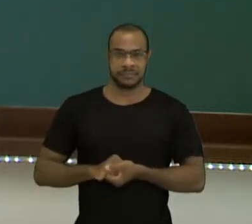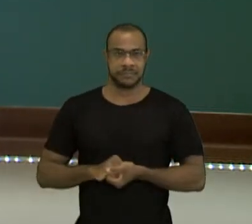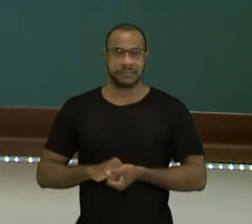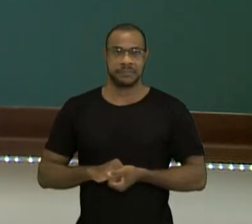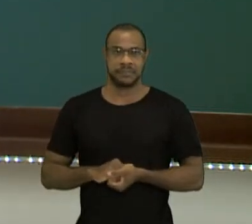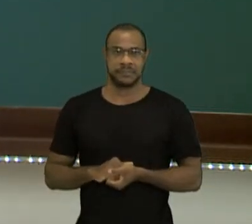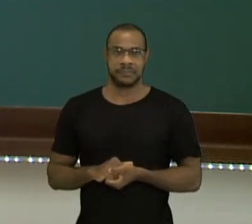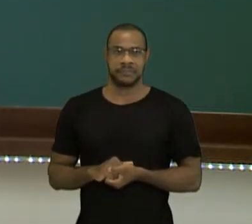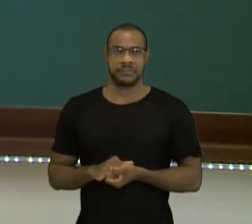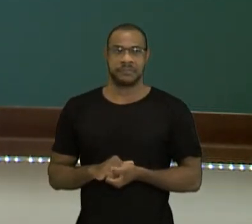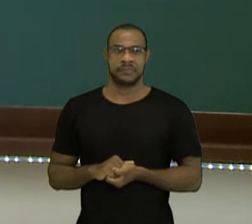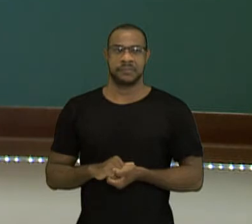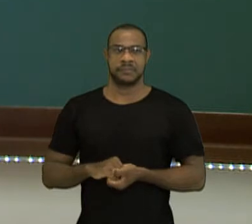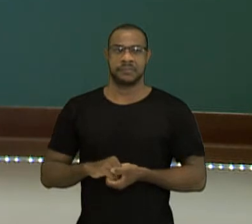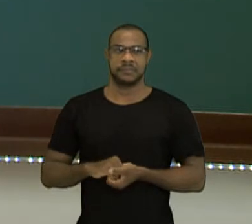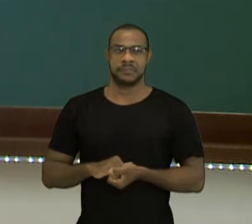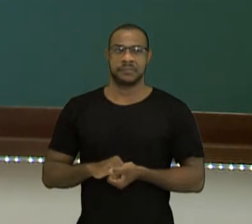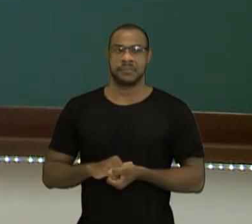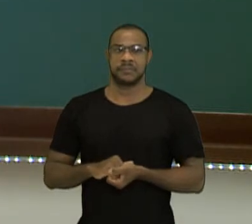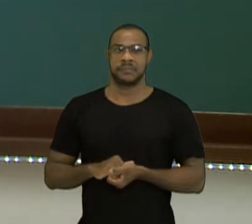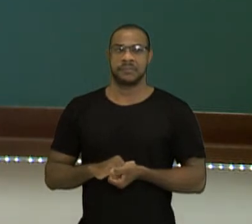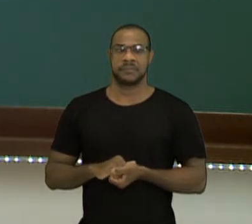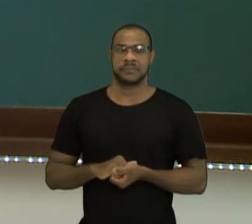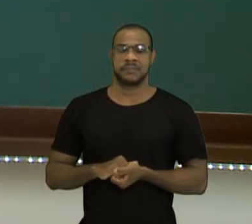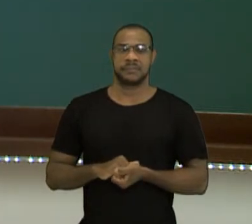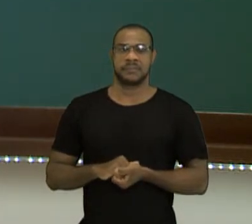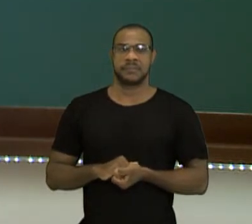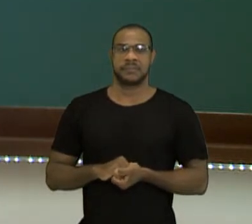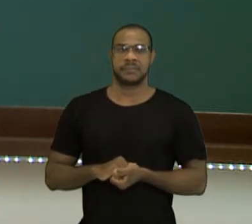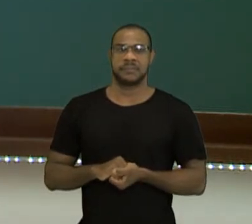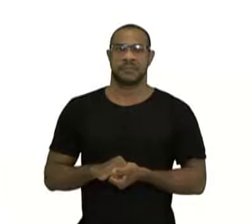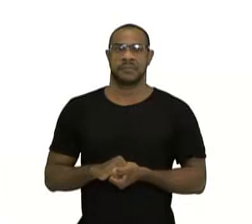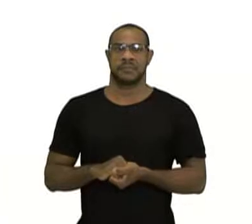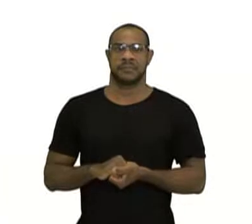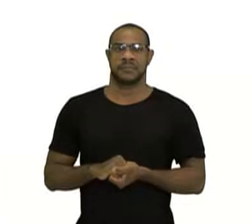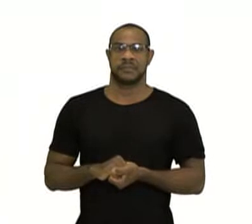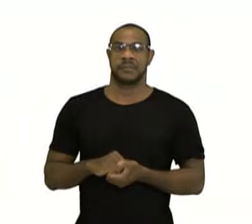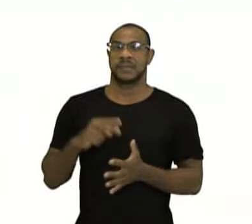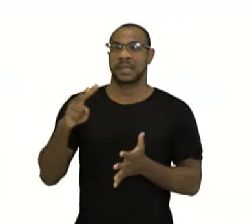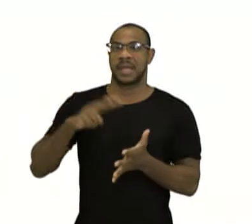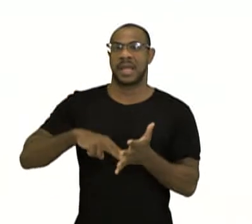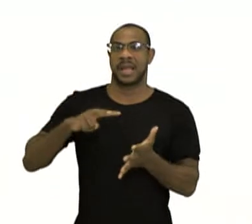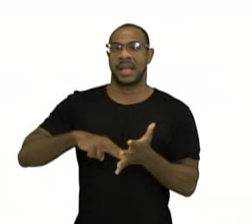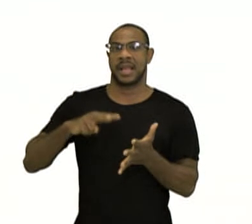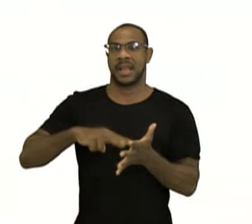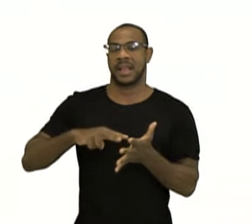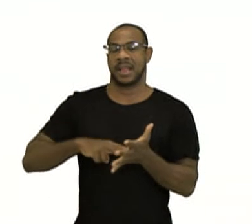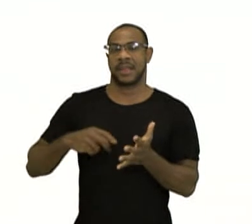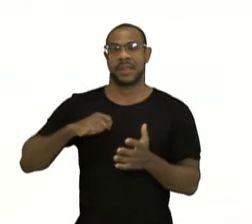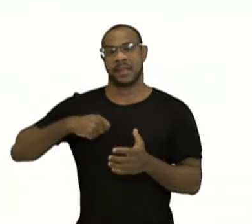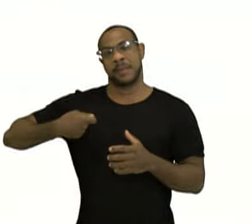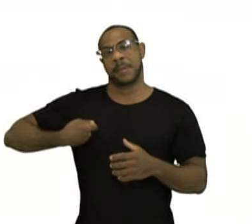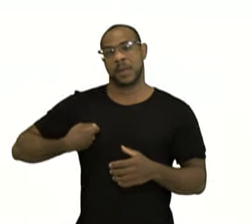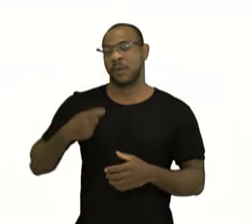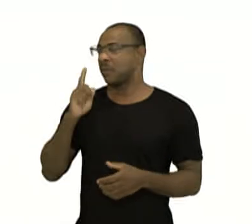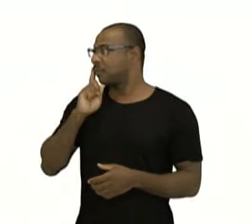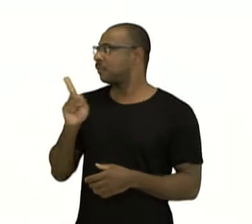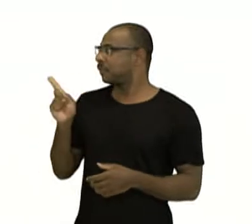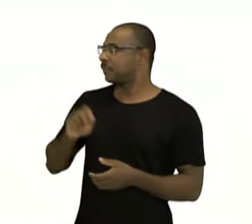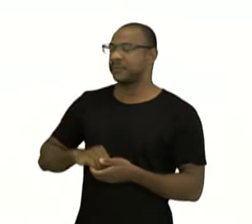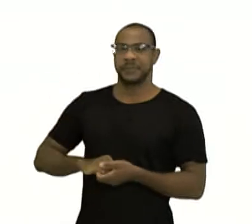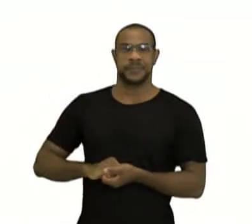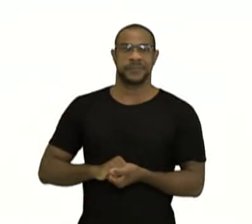desde entonces, soy porque tú eres. E desde entonces, eres, soy e somos. E por